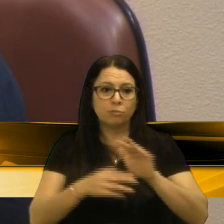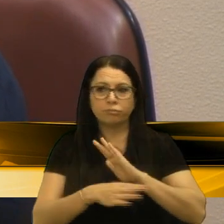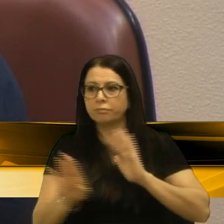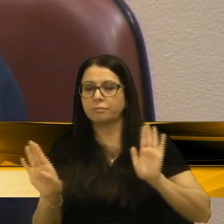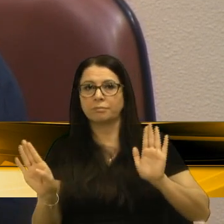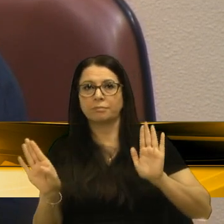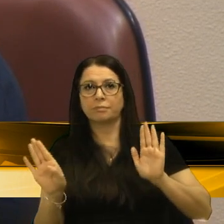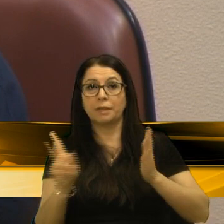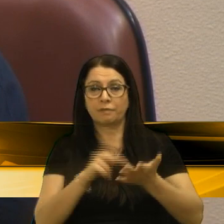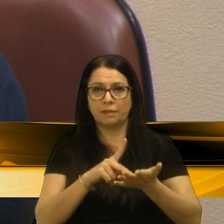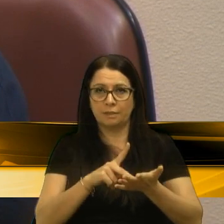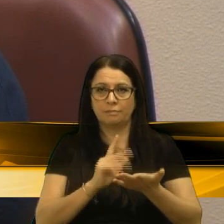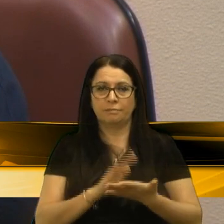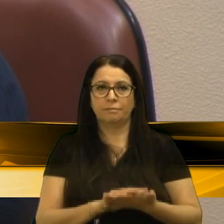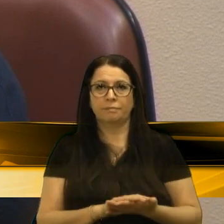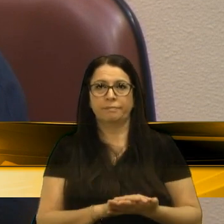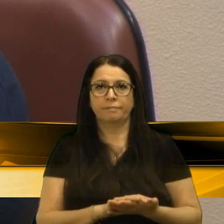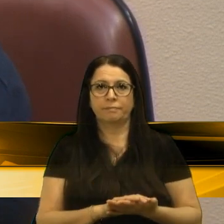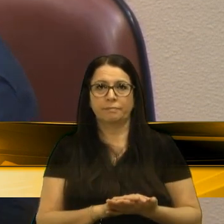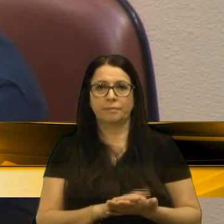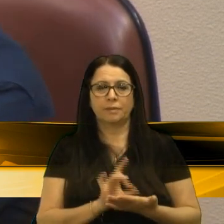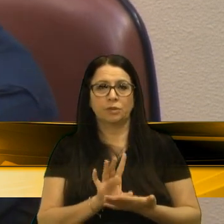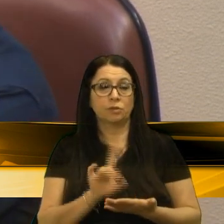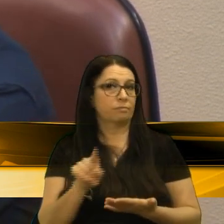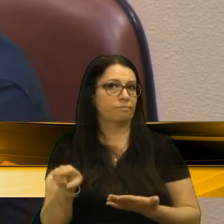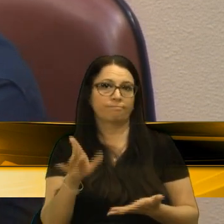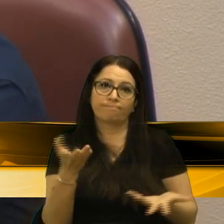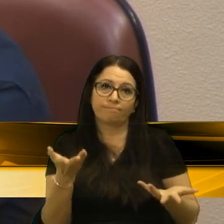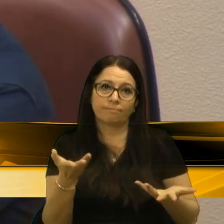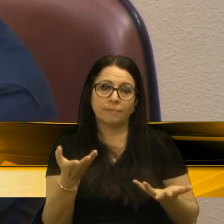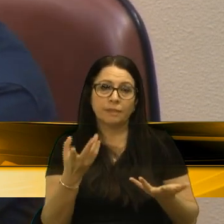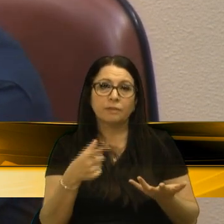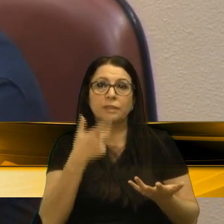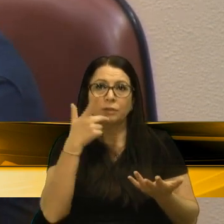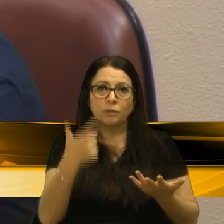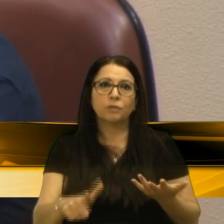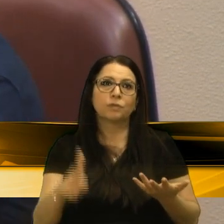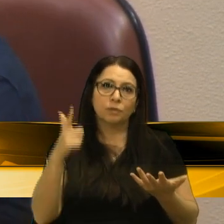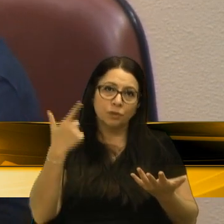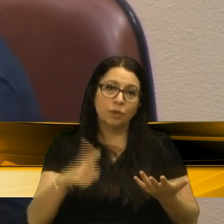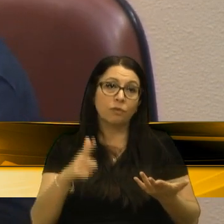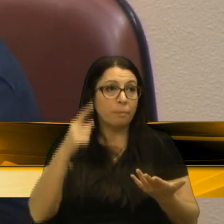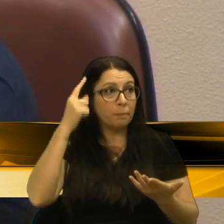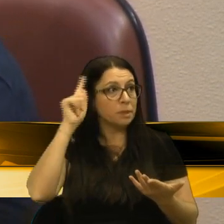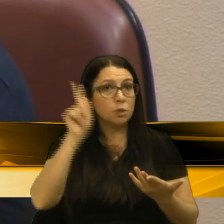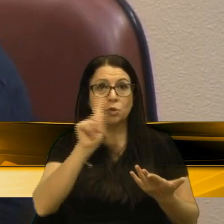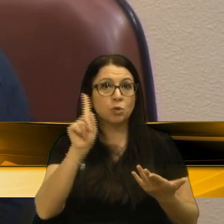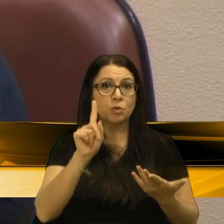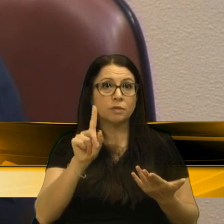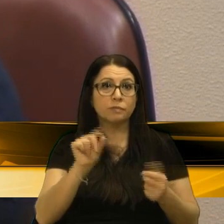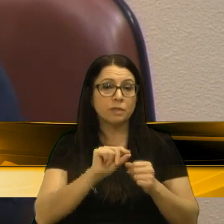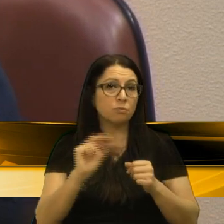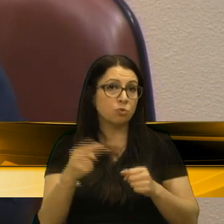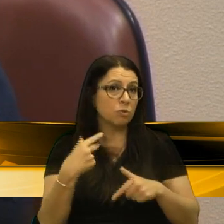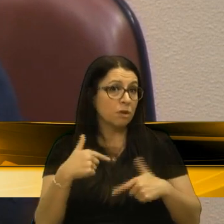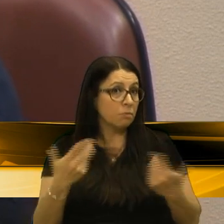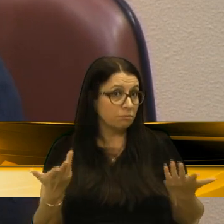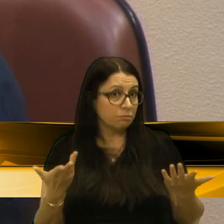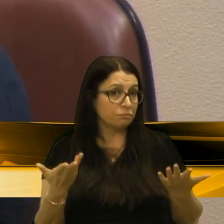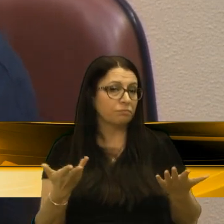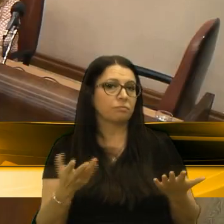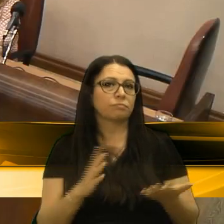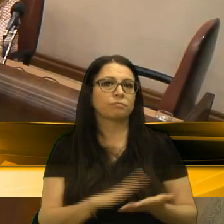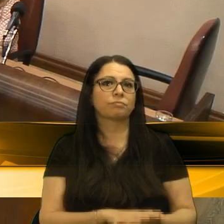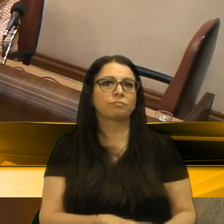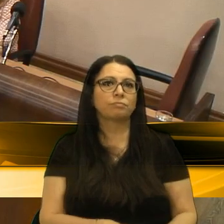a verdade. É só isso, porque vai repetindo, okay, parece que nós não fizemos o nosso trabalho. Vereador Adiló, só